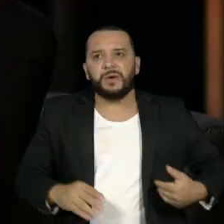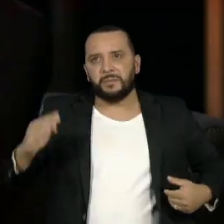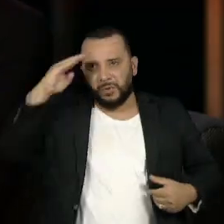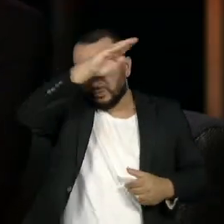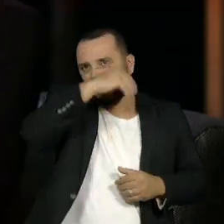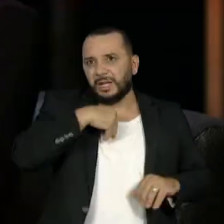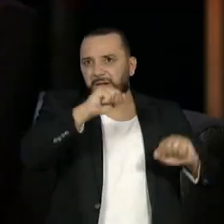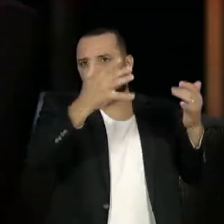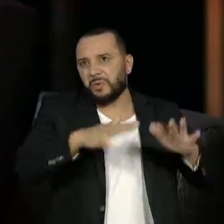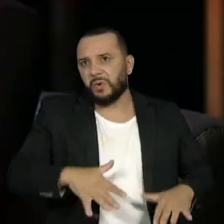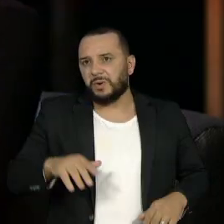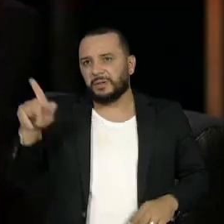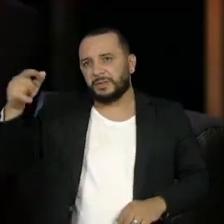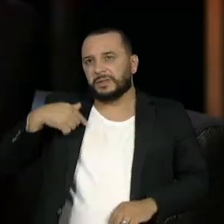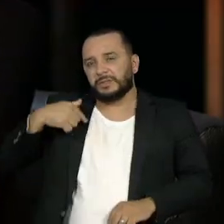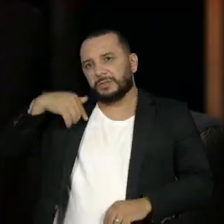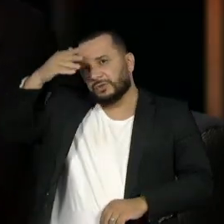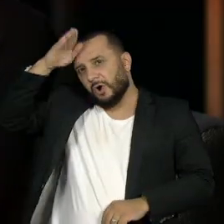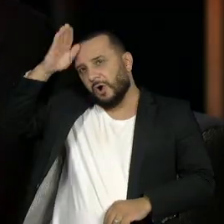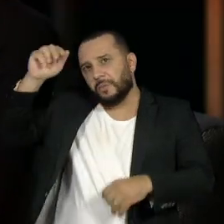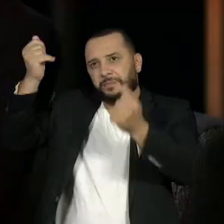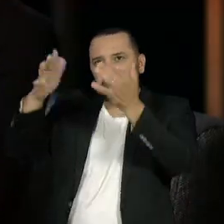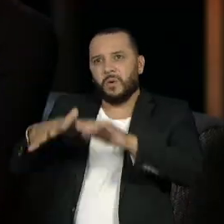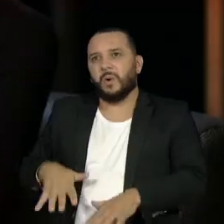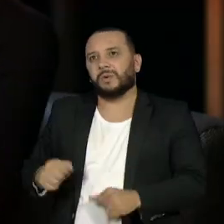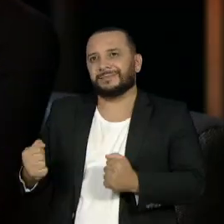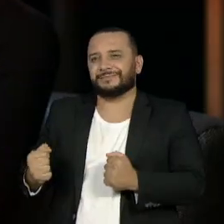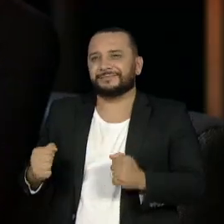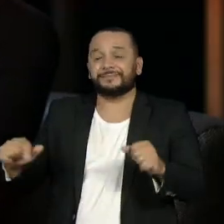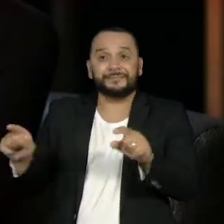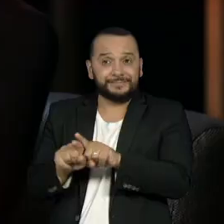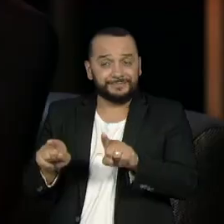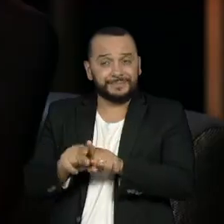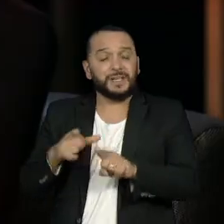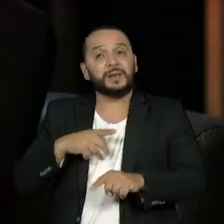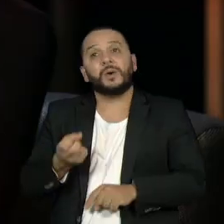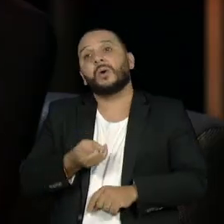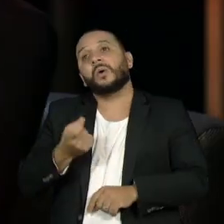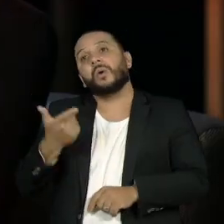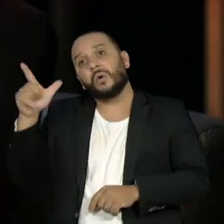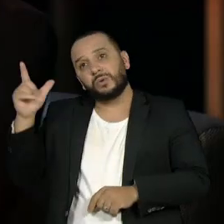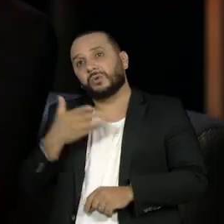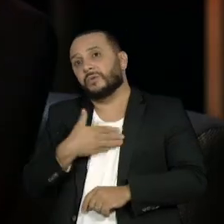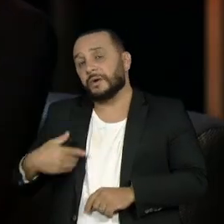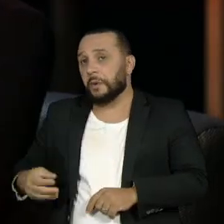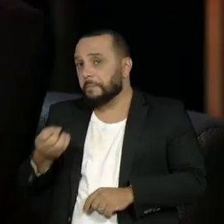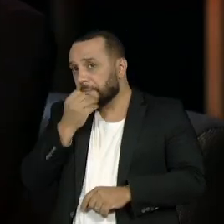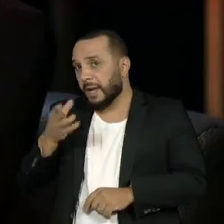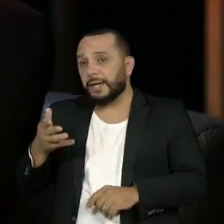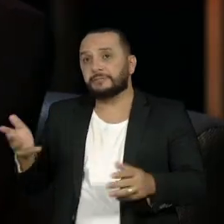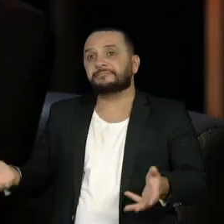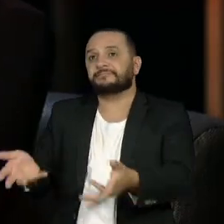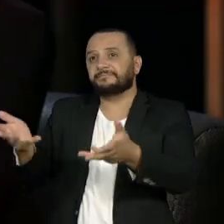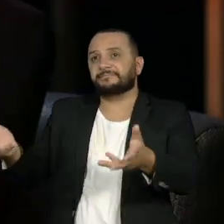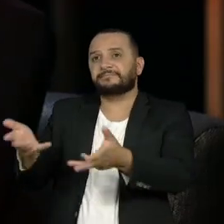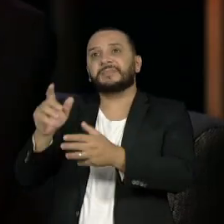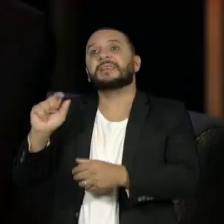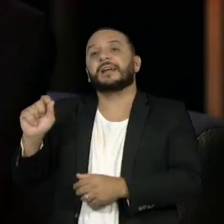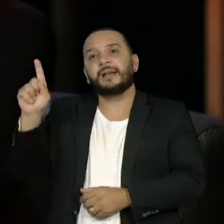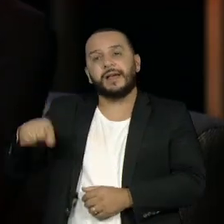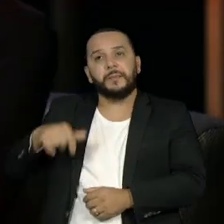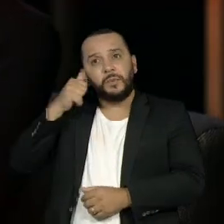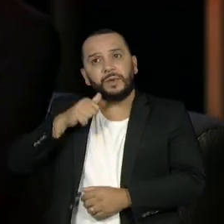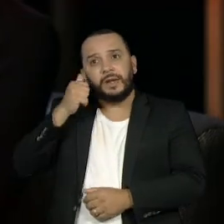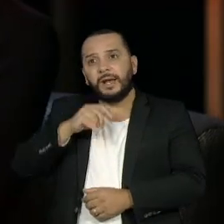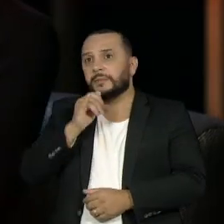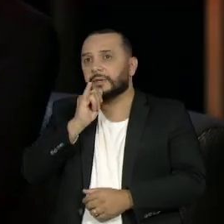no governo Donald trump assim como estamos vendo o governo que estão se dando bem não por coincidência de mulheres não é